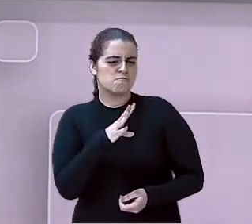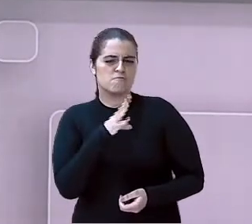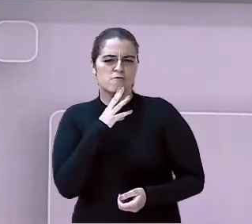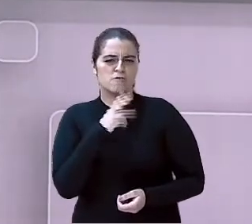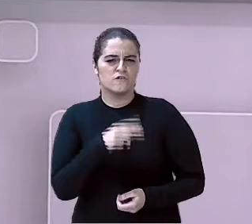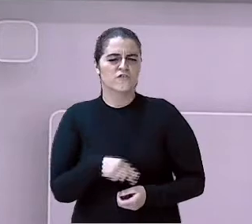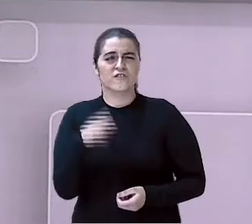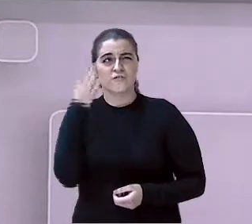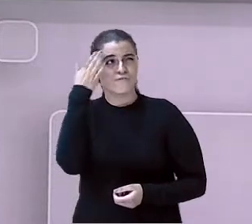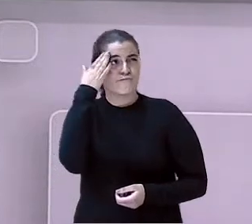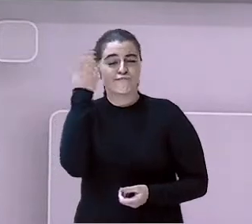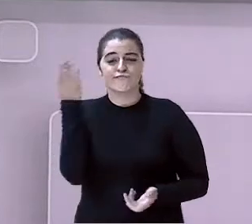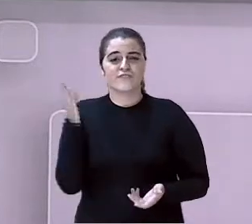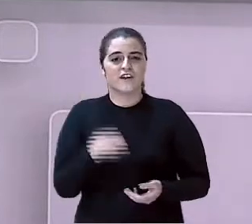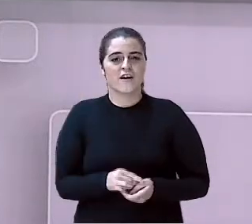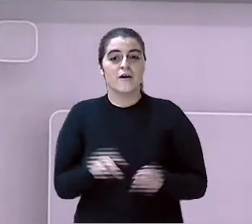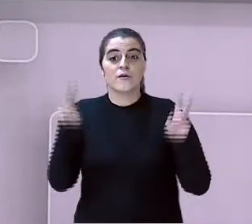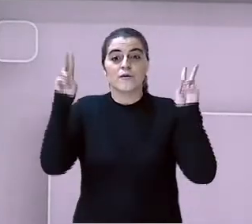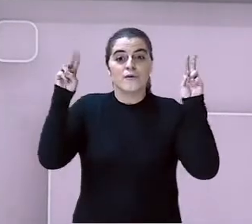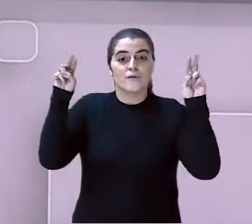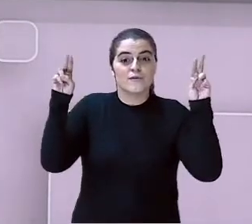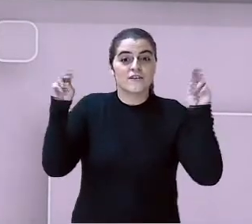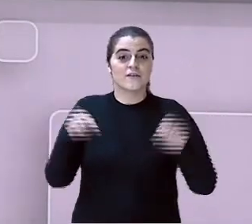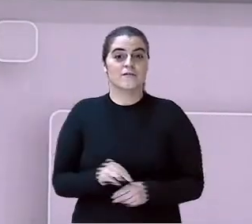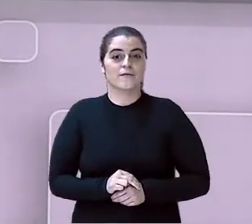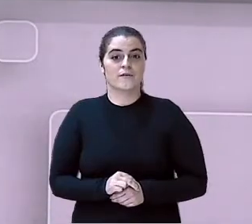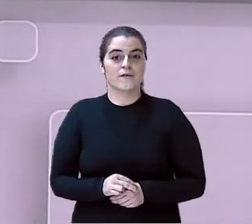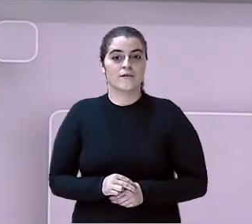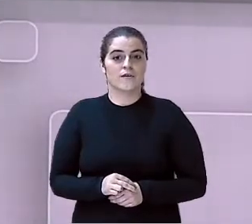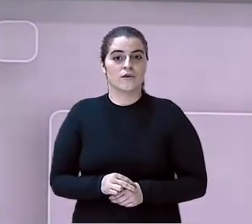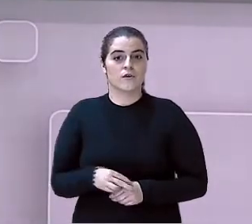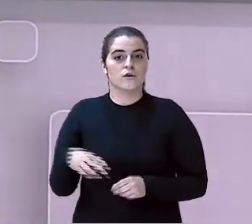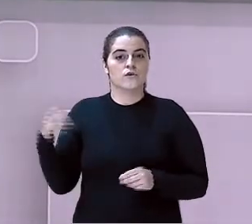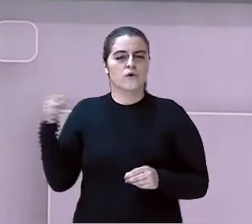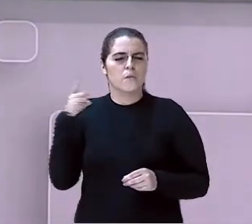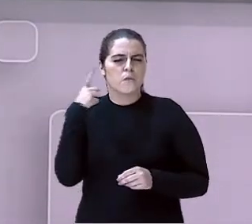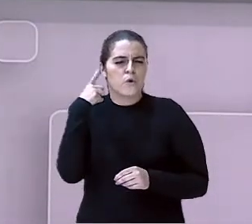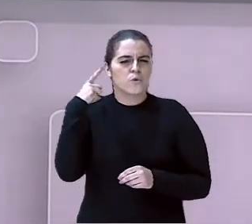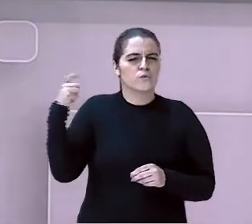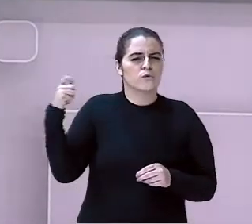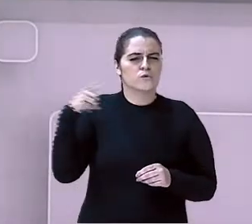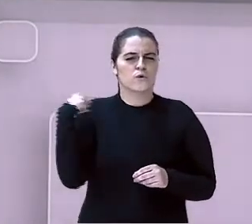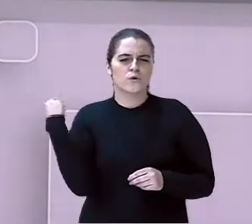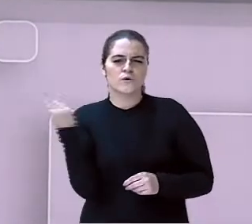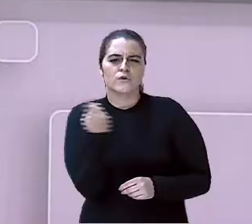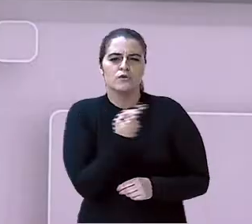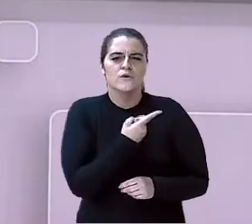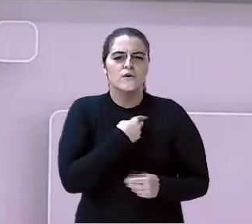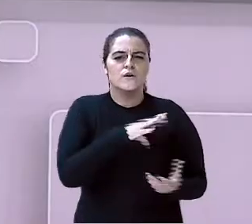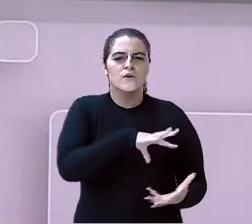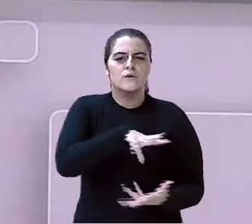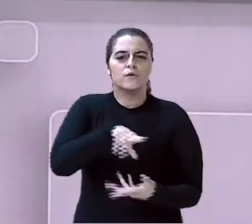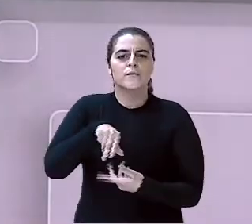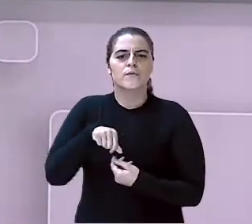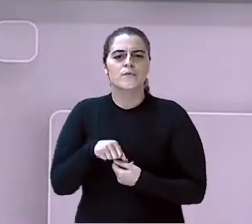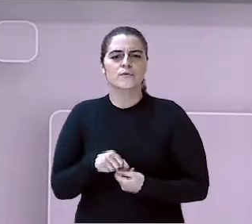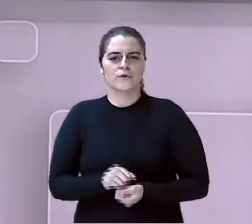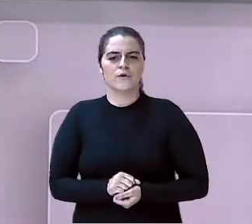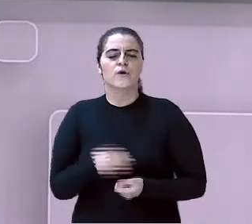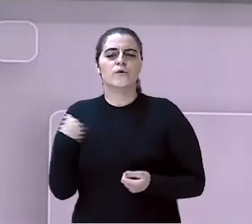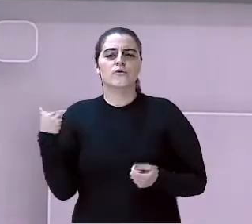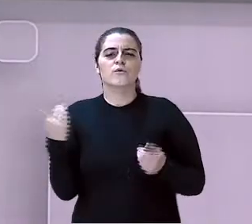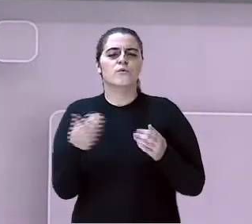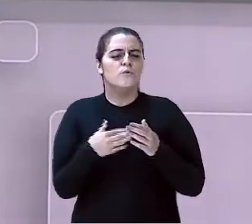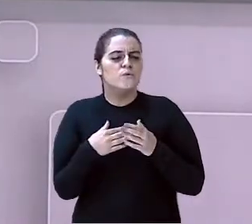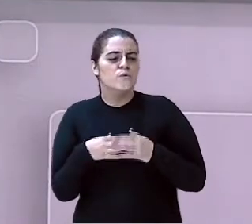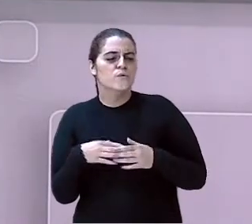gente não entende. E o tema da nossa aula de hoje é sobre os sons ao nosso redor. Tudo que a gente